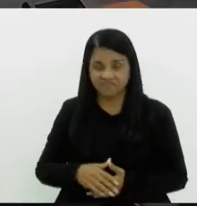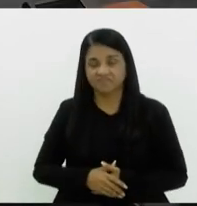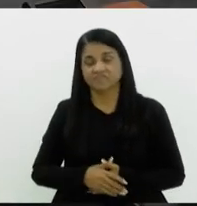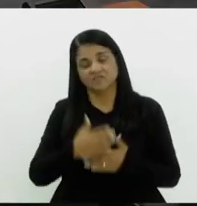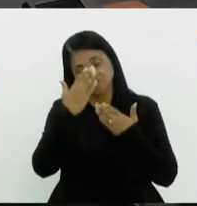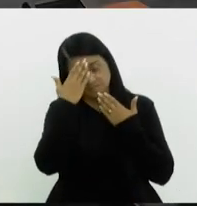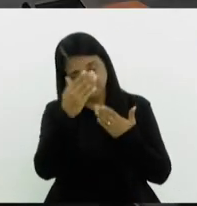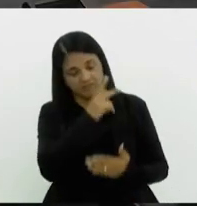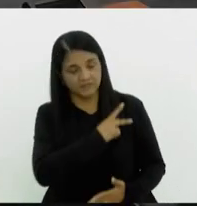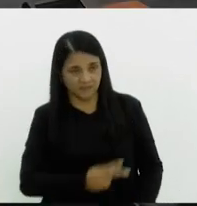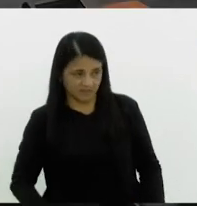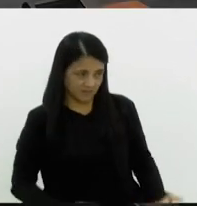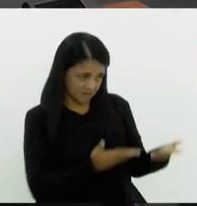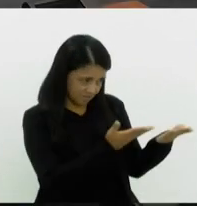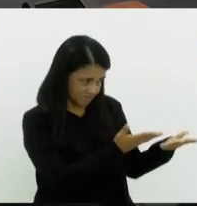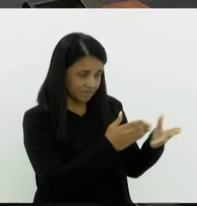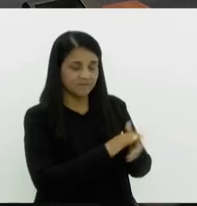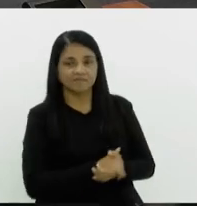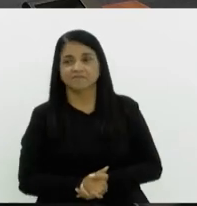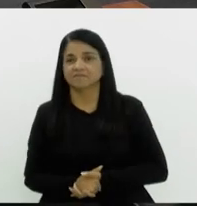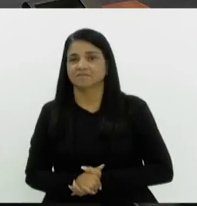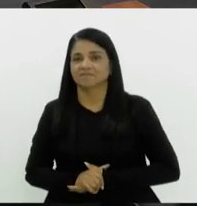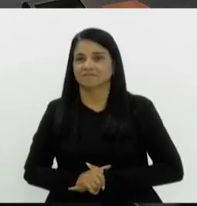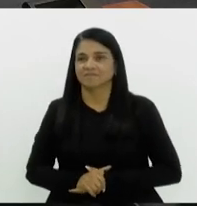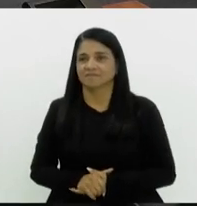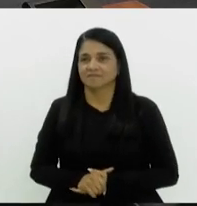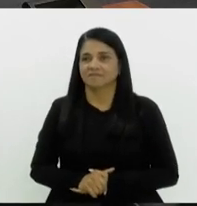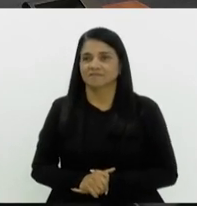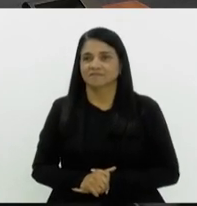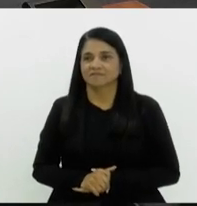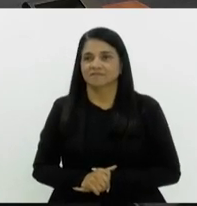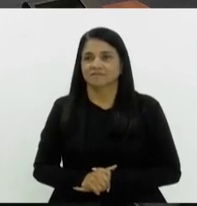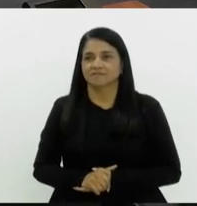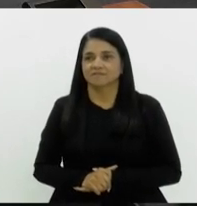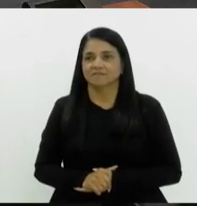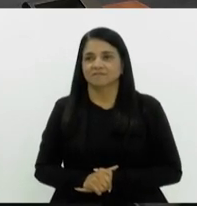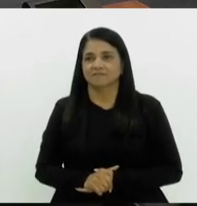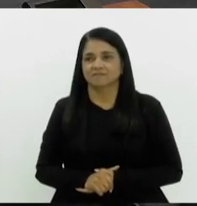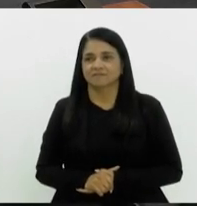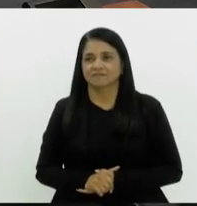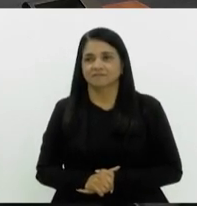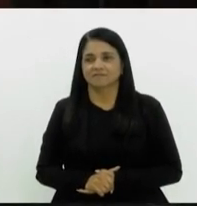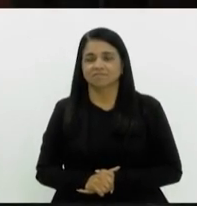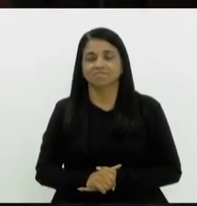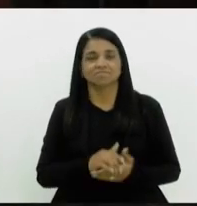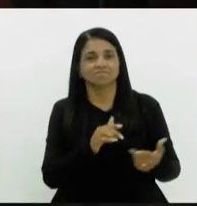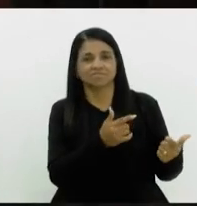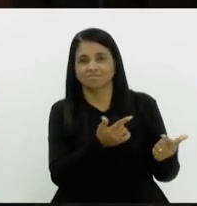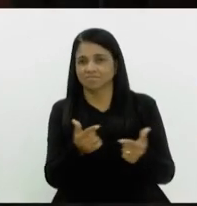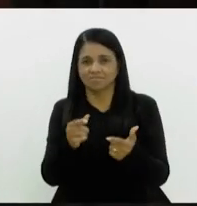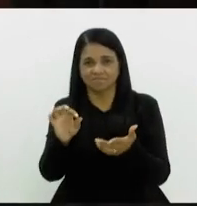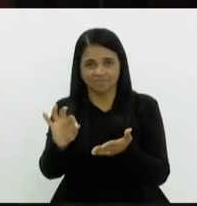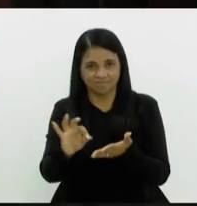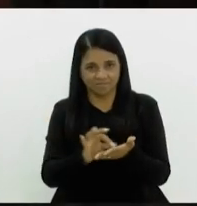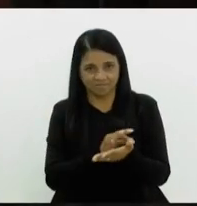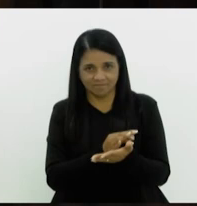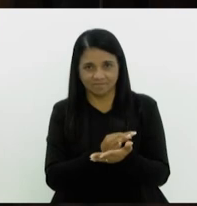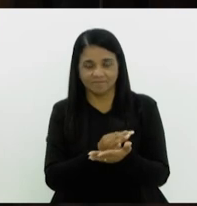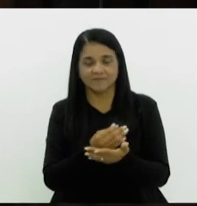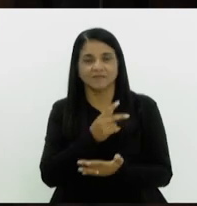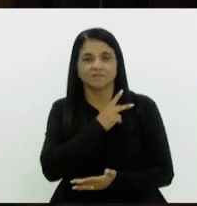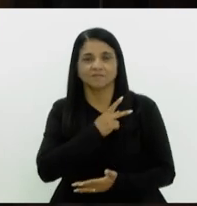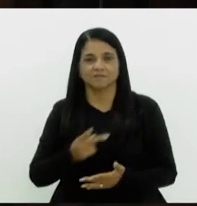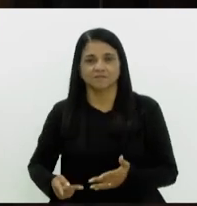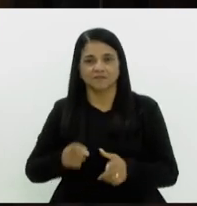Alô. Não havendo mais orador inscrito, a